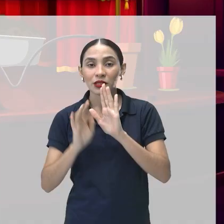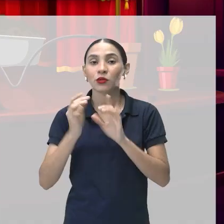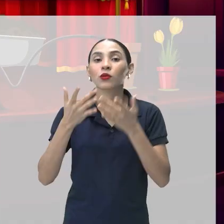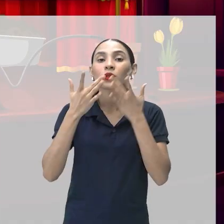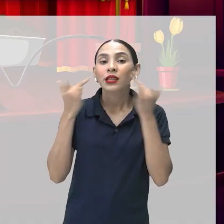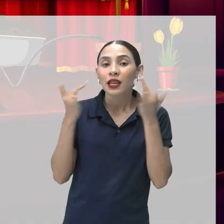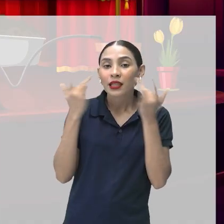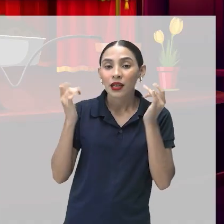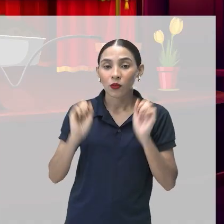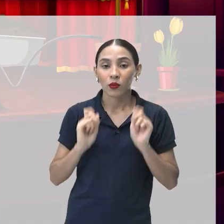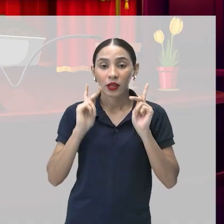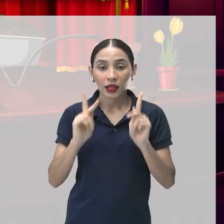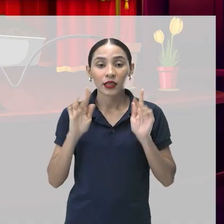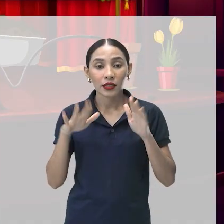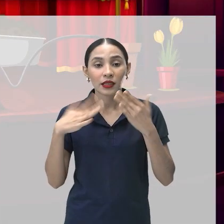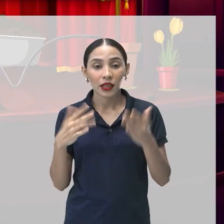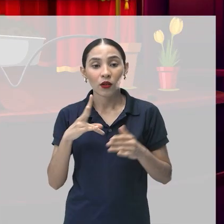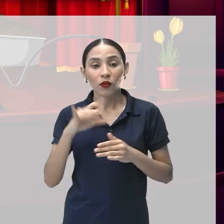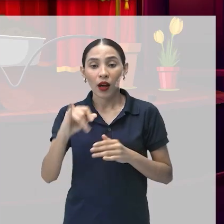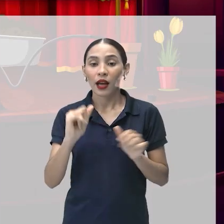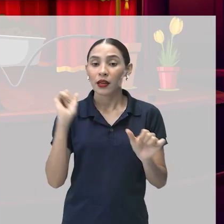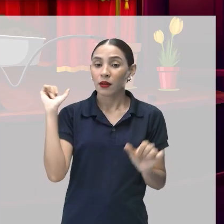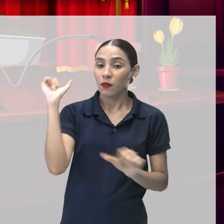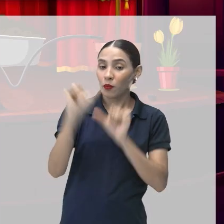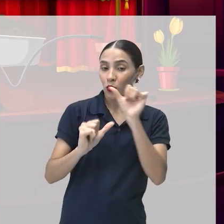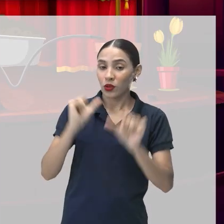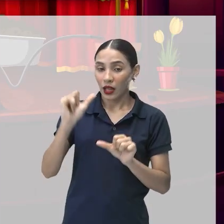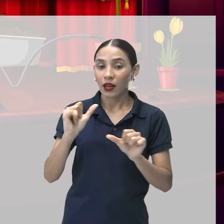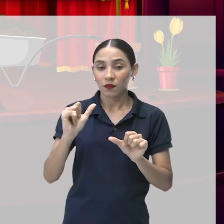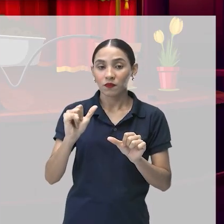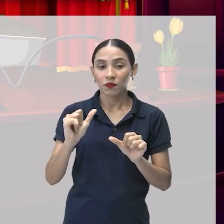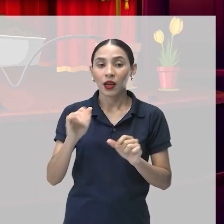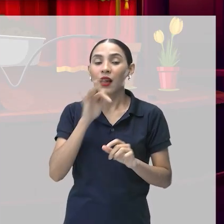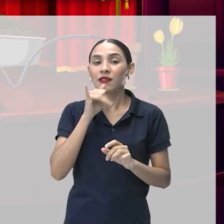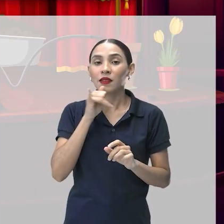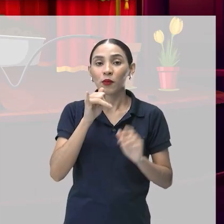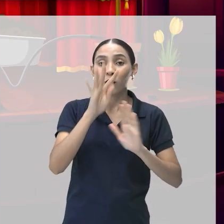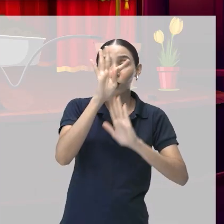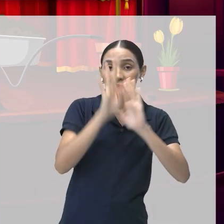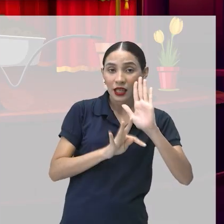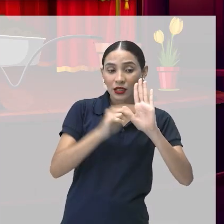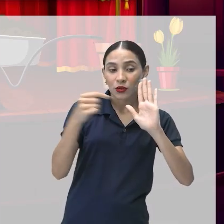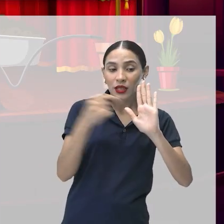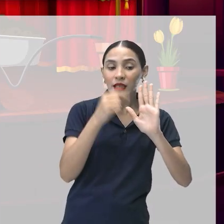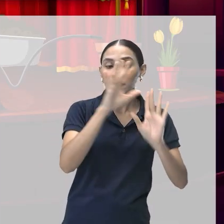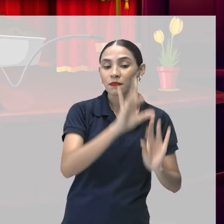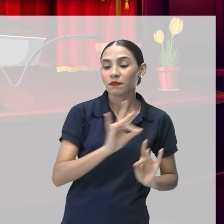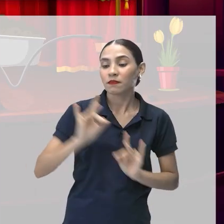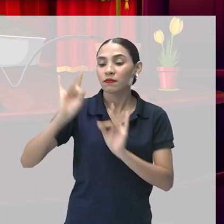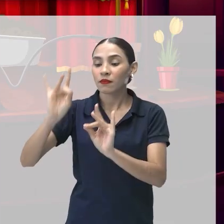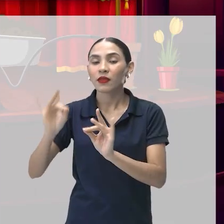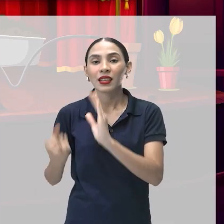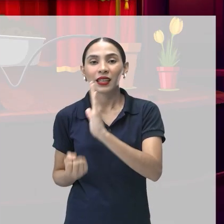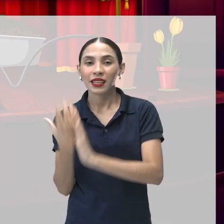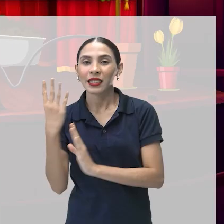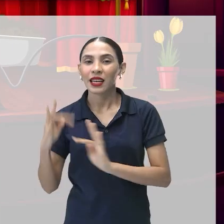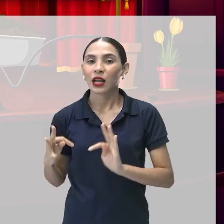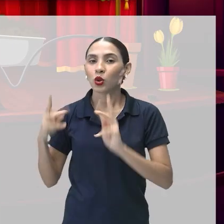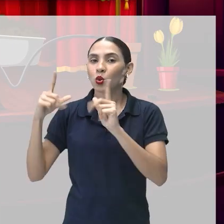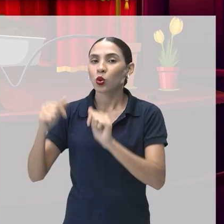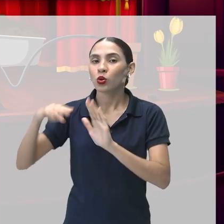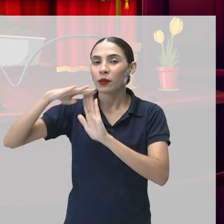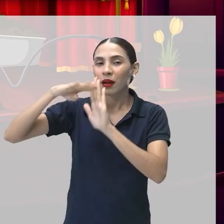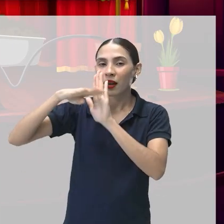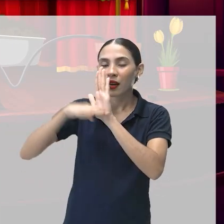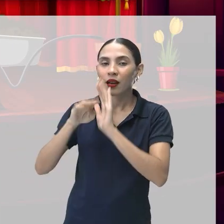teatral, tá? Então, ele vai transformar, sabe, o texto teatral, né, criando todo esse enredo.